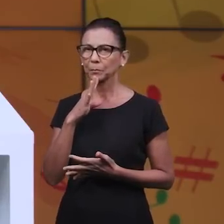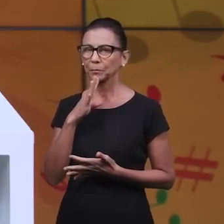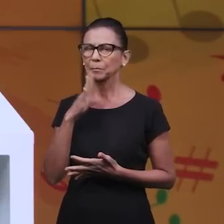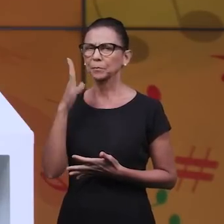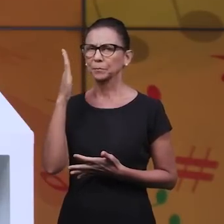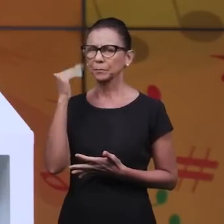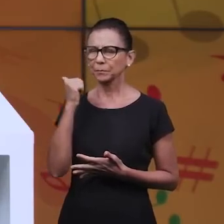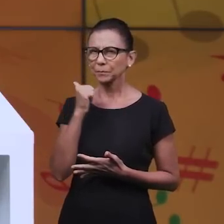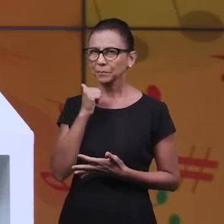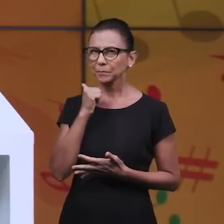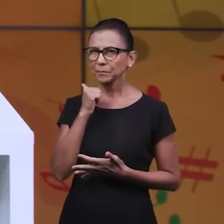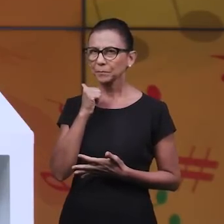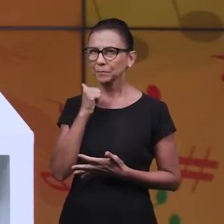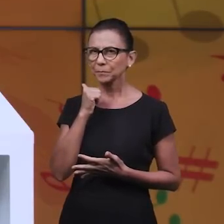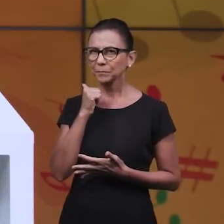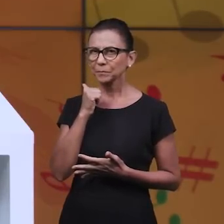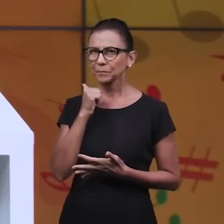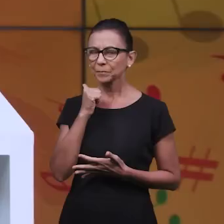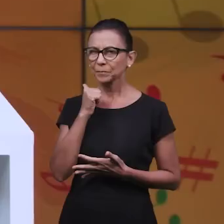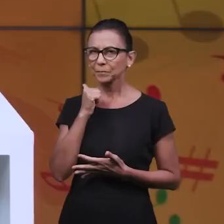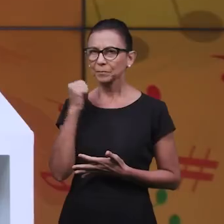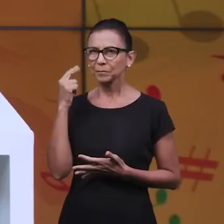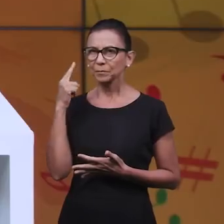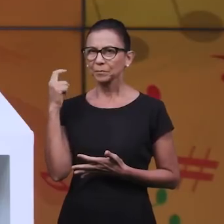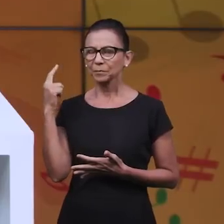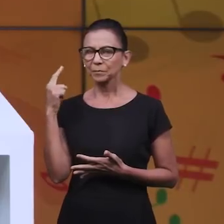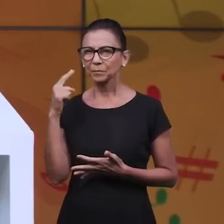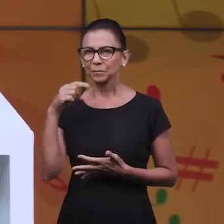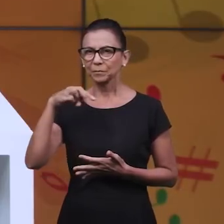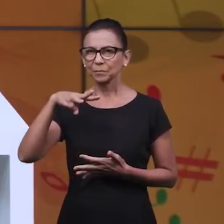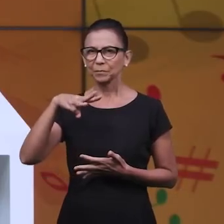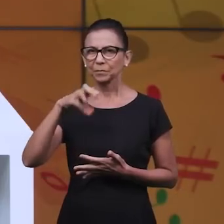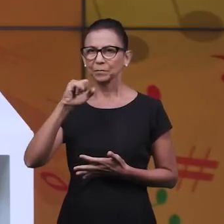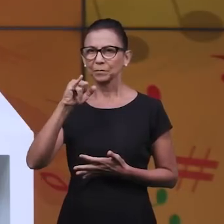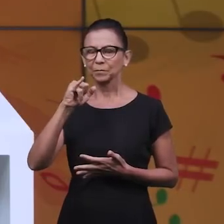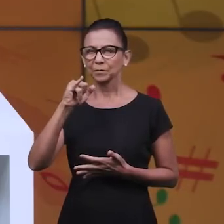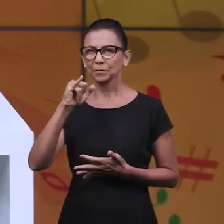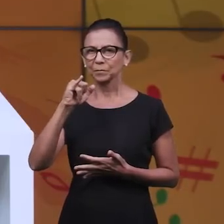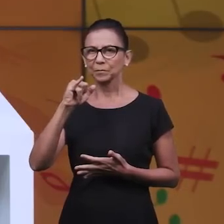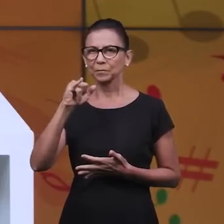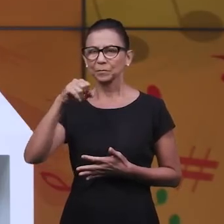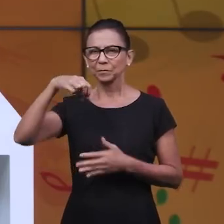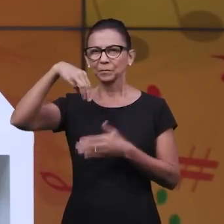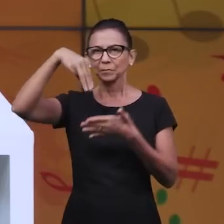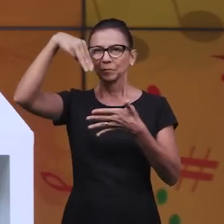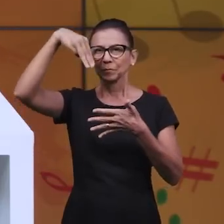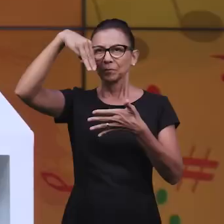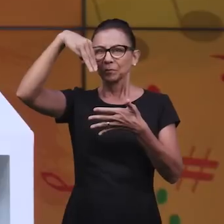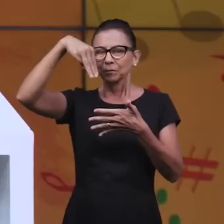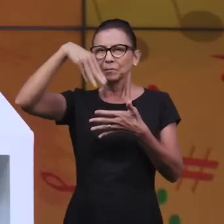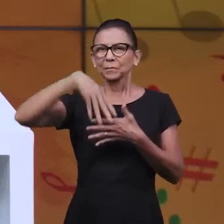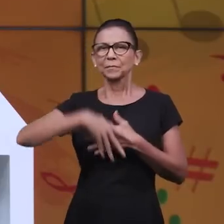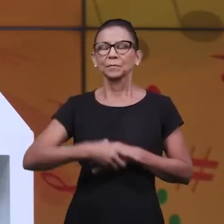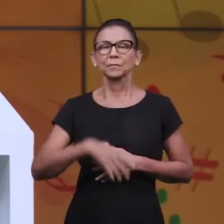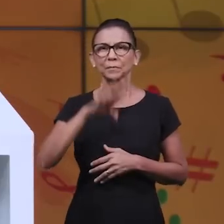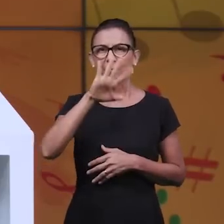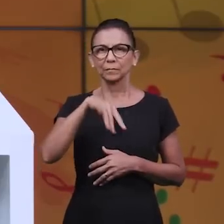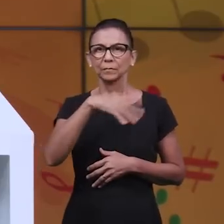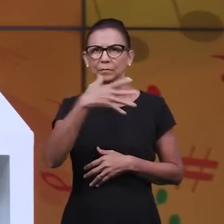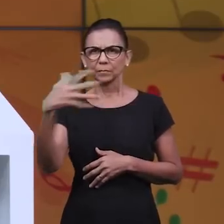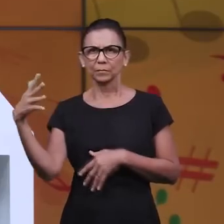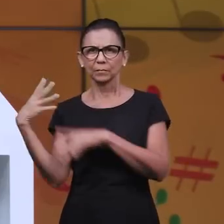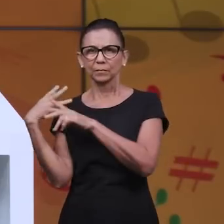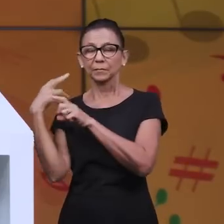já sabemos que está no tom de Mi maior. Foi até a escala que nós revisamos.